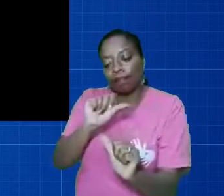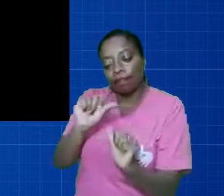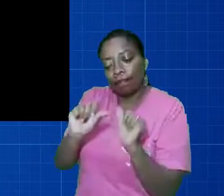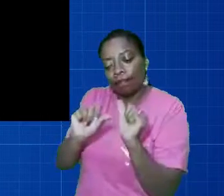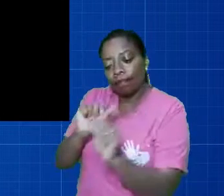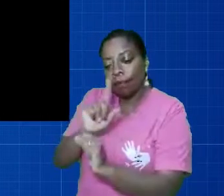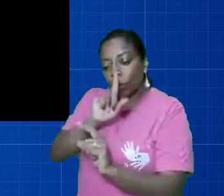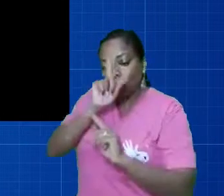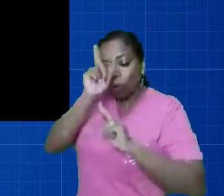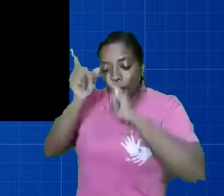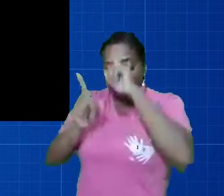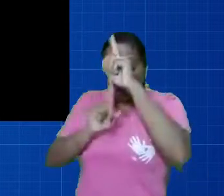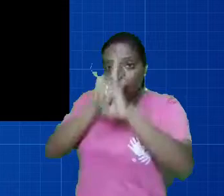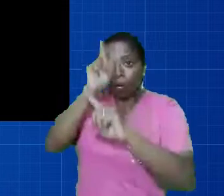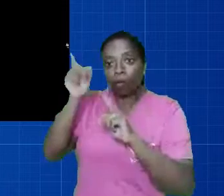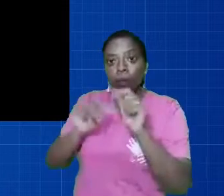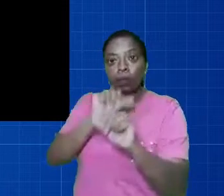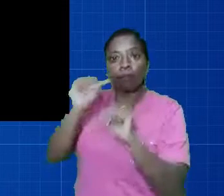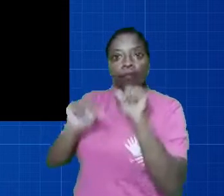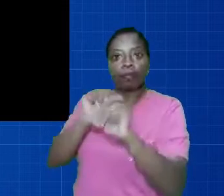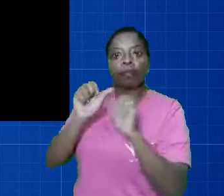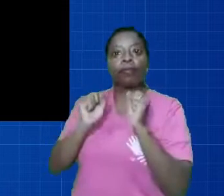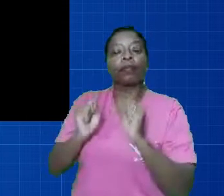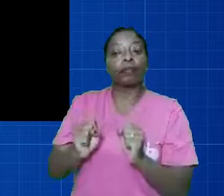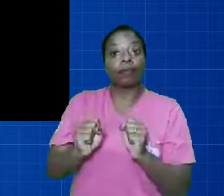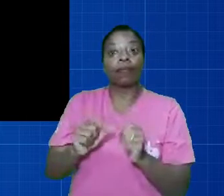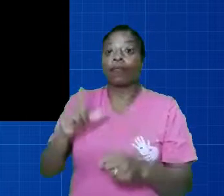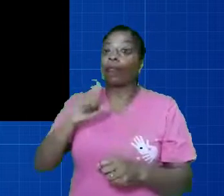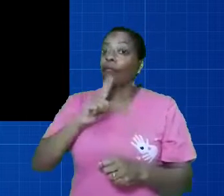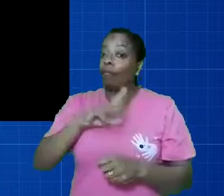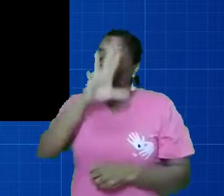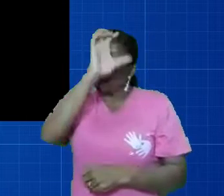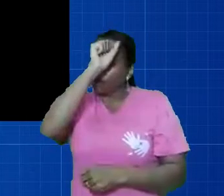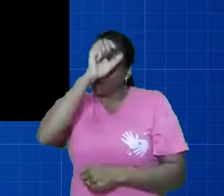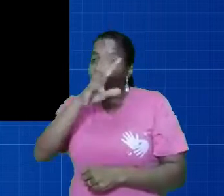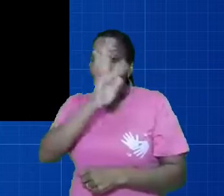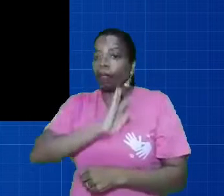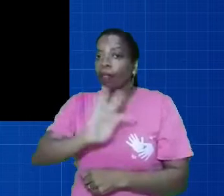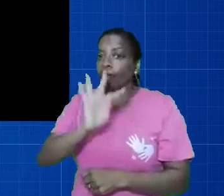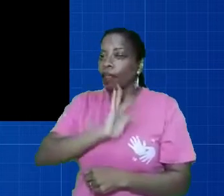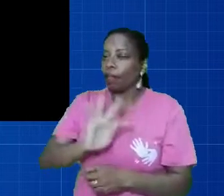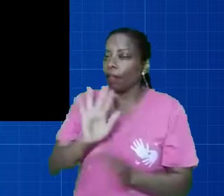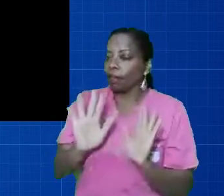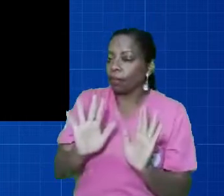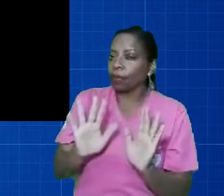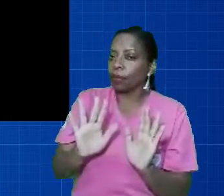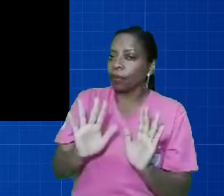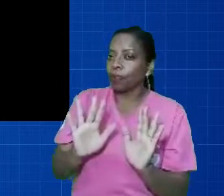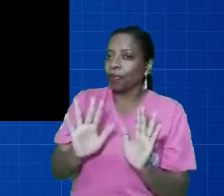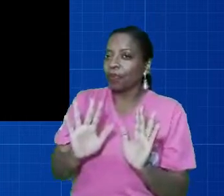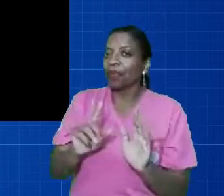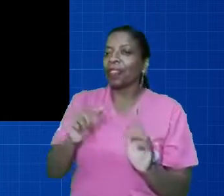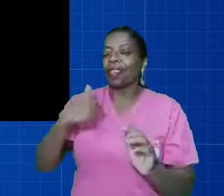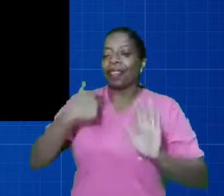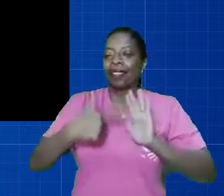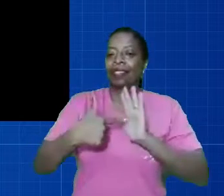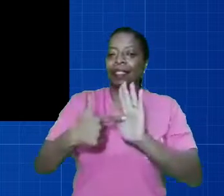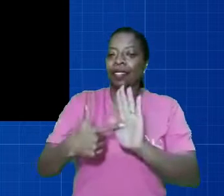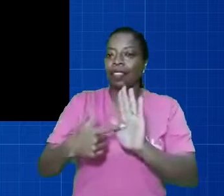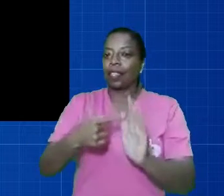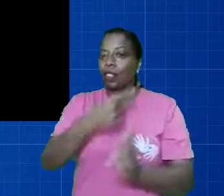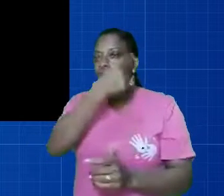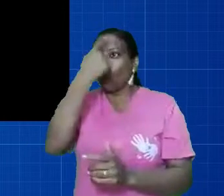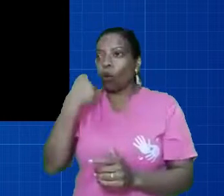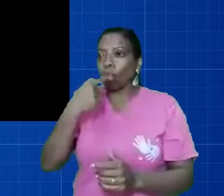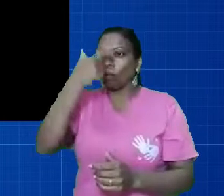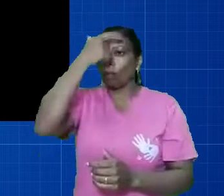Então, existia um momento de aprendizado técnico ali, né, então, mostrava o desenho do rosto esquematizado de